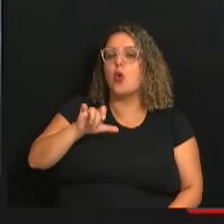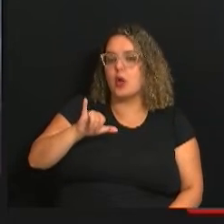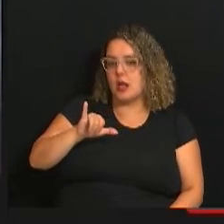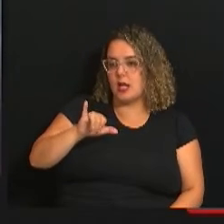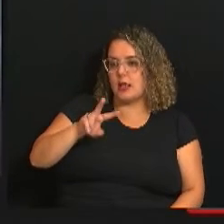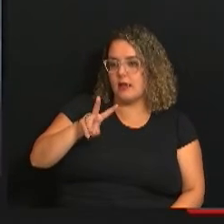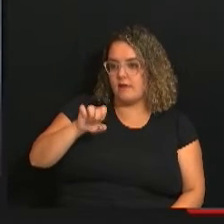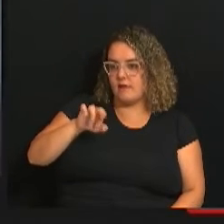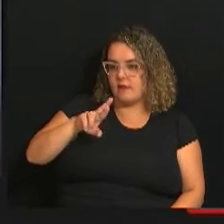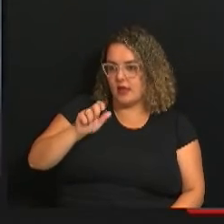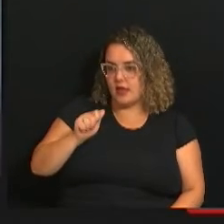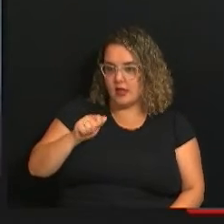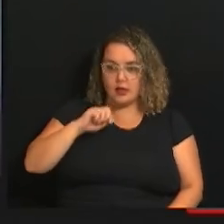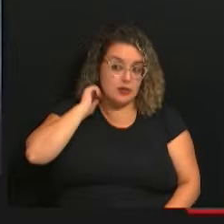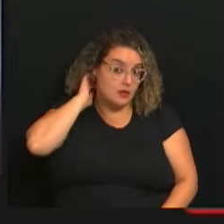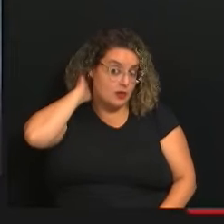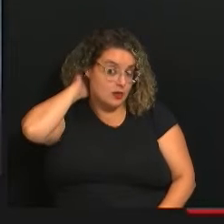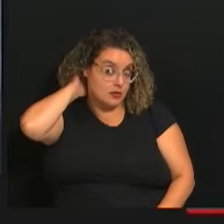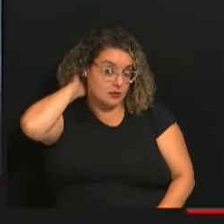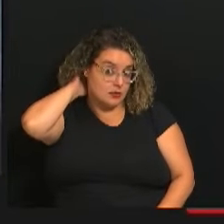por ela,